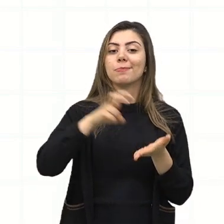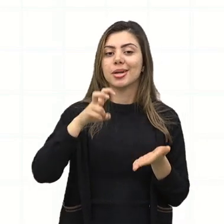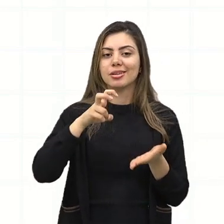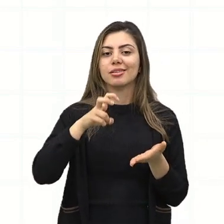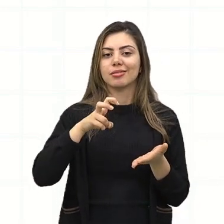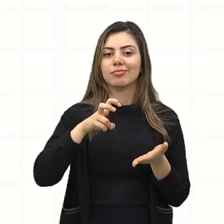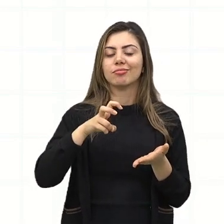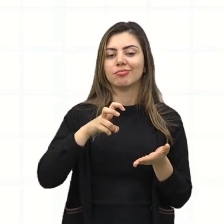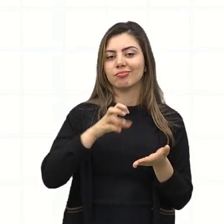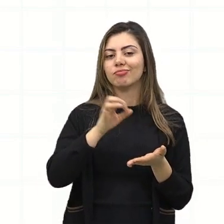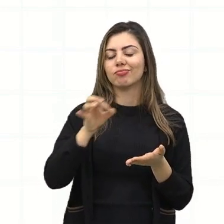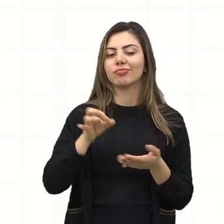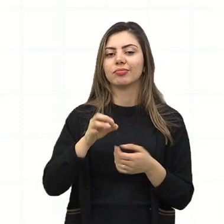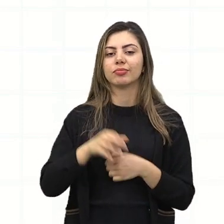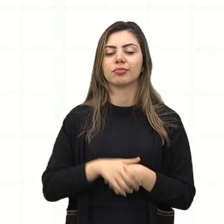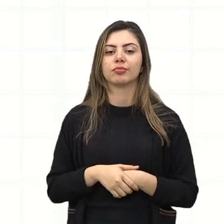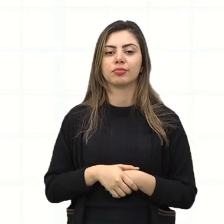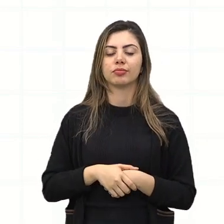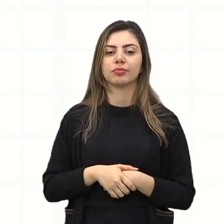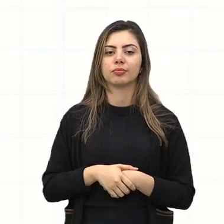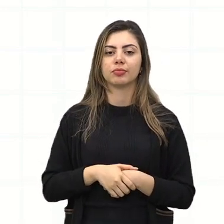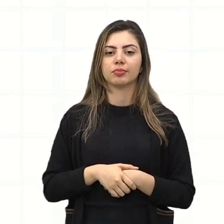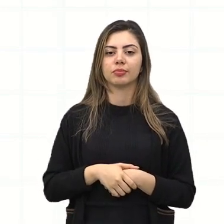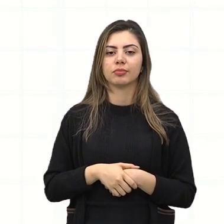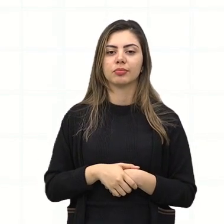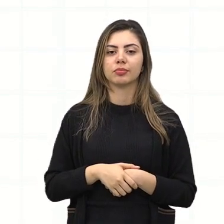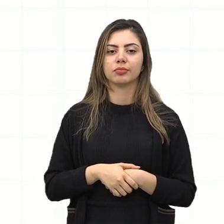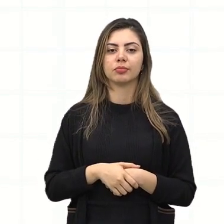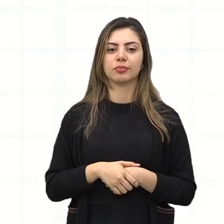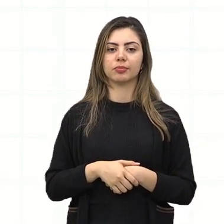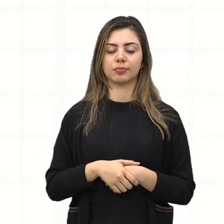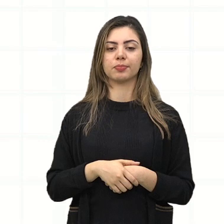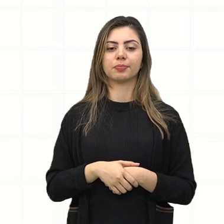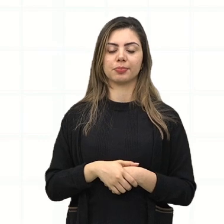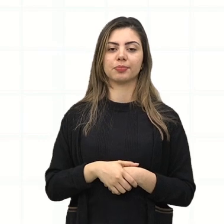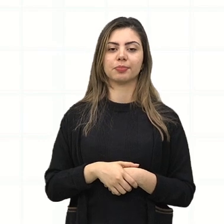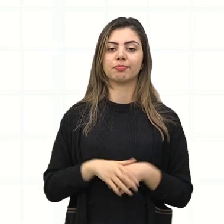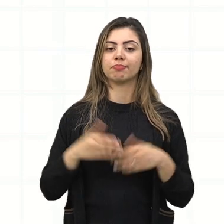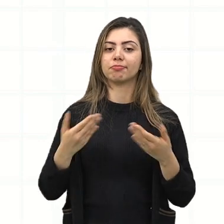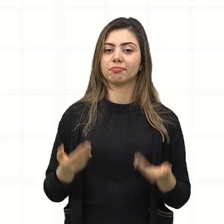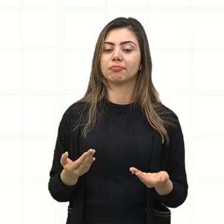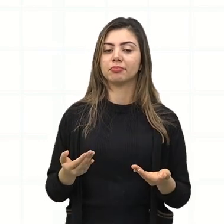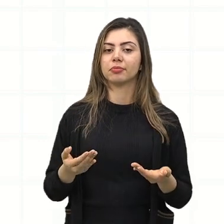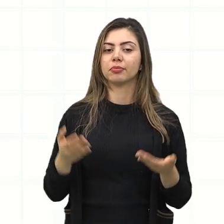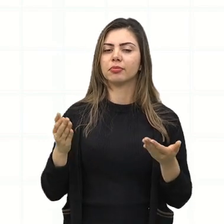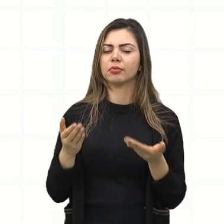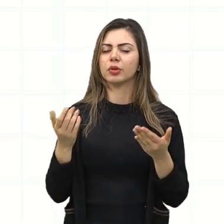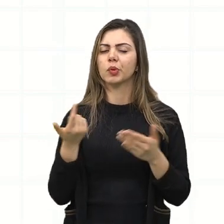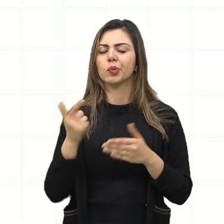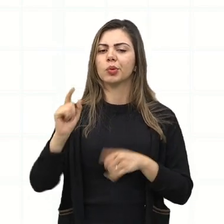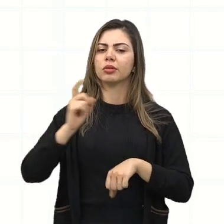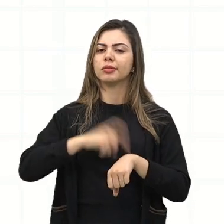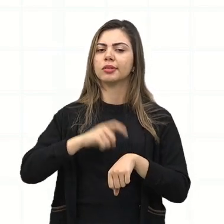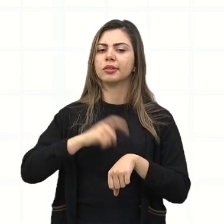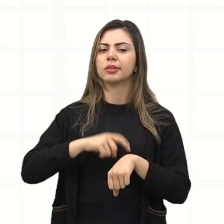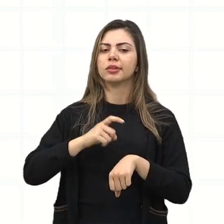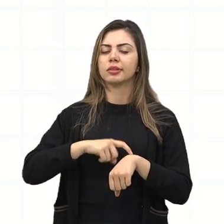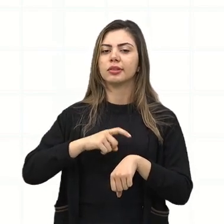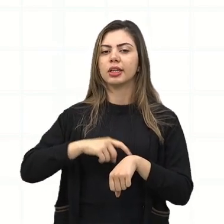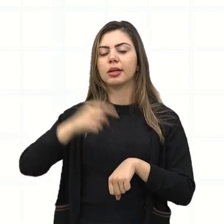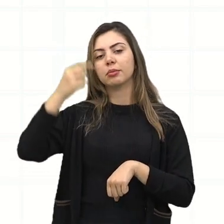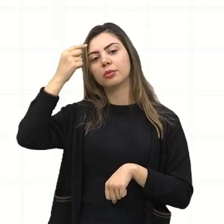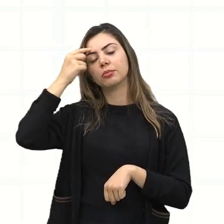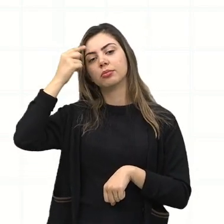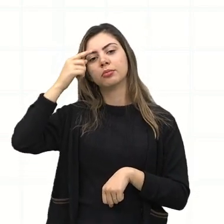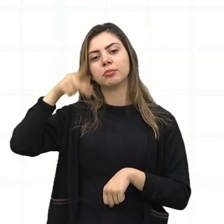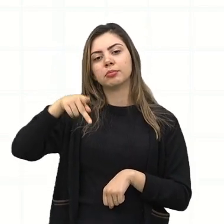tempo cronológico, certinho? Pois bem, o tempo psicológico, diferente do